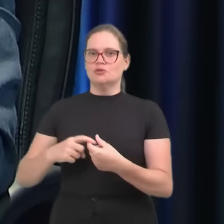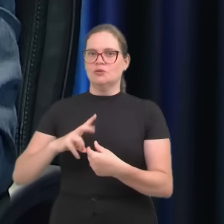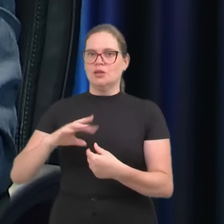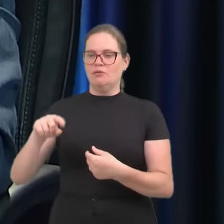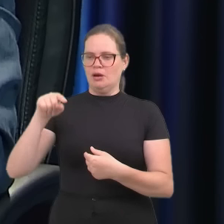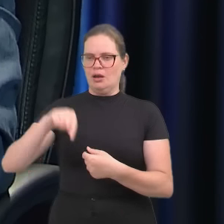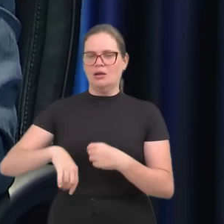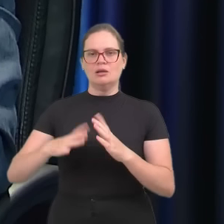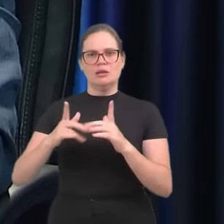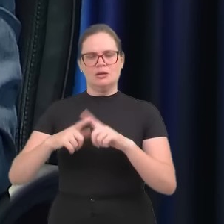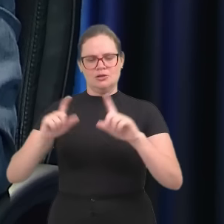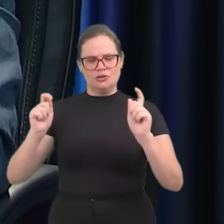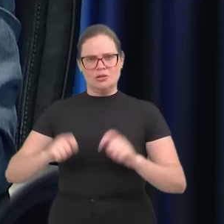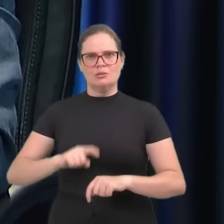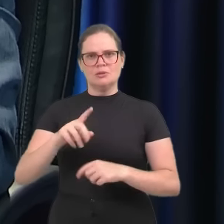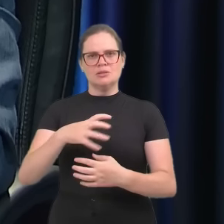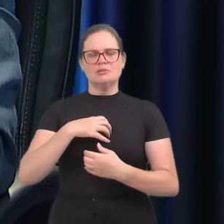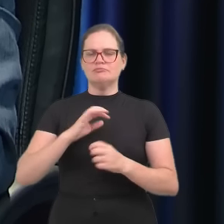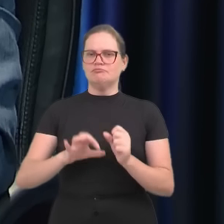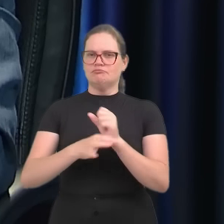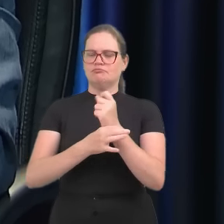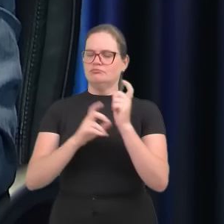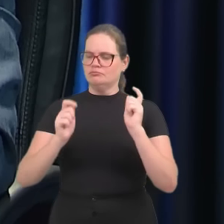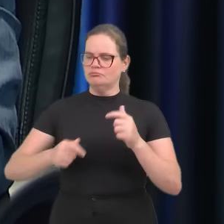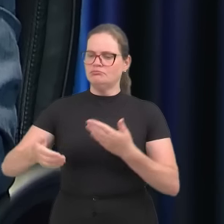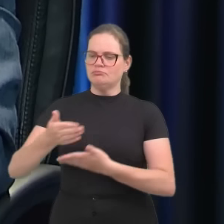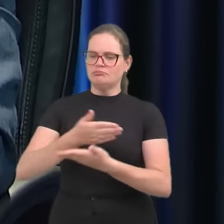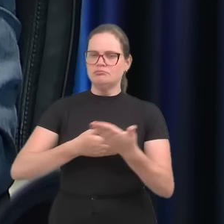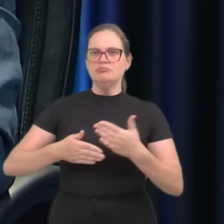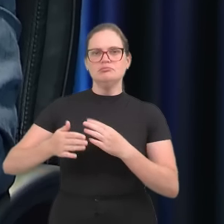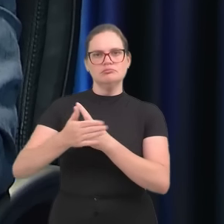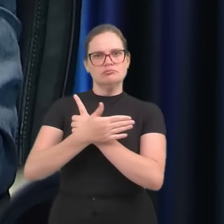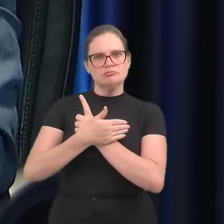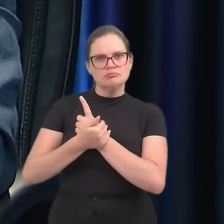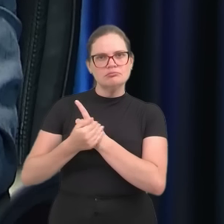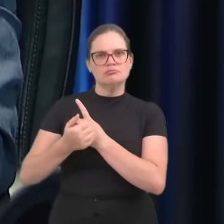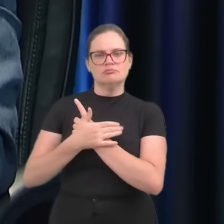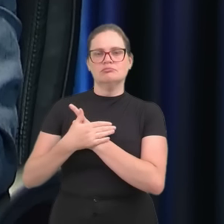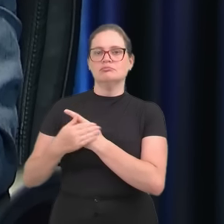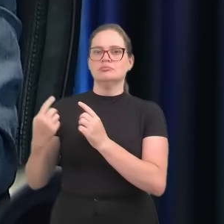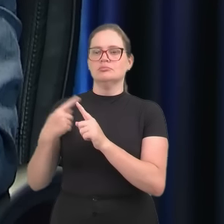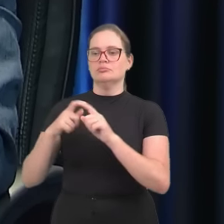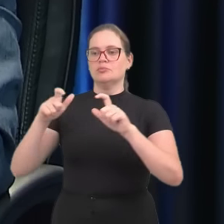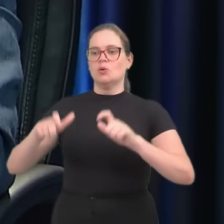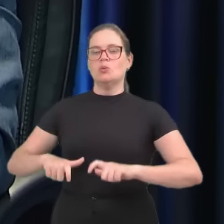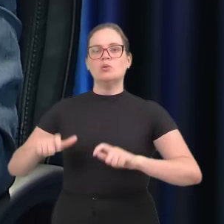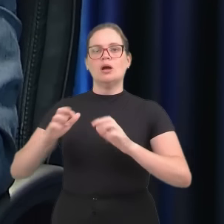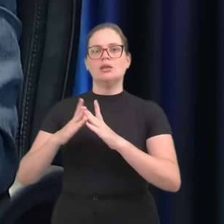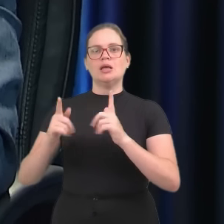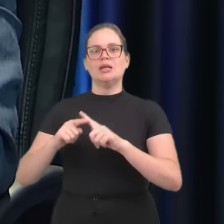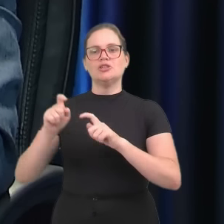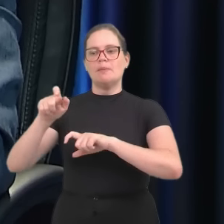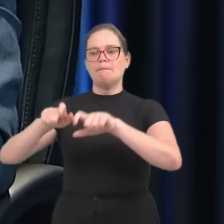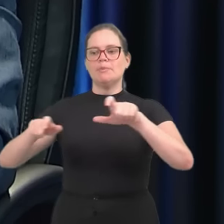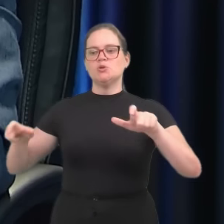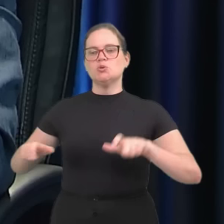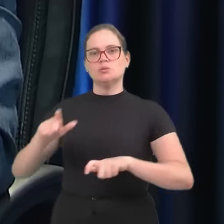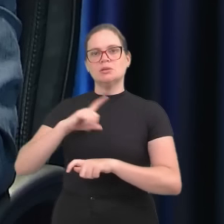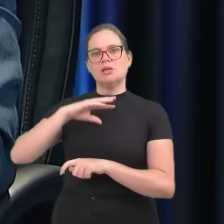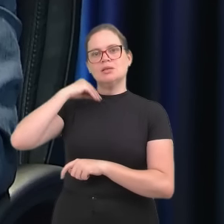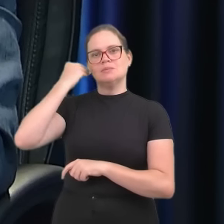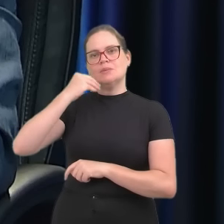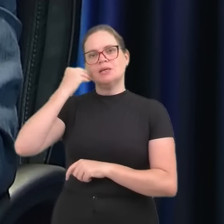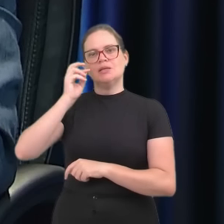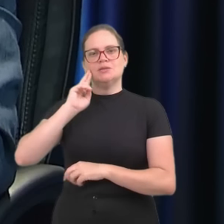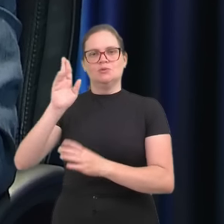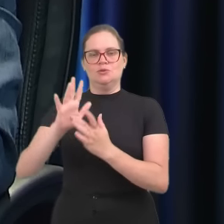que você pode se abrigar. Glória a Deus. Você pode ser acolhido, porque a igreja é um lugar de pessoas que têm